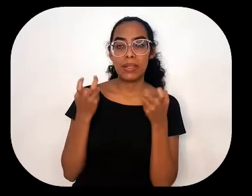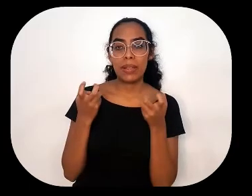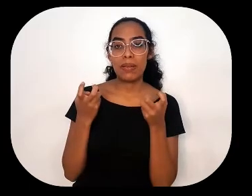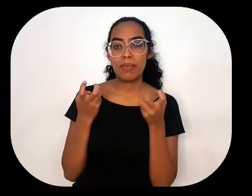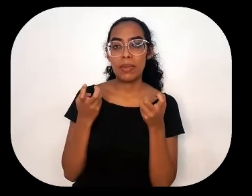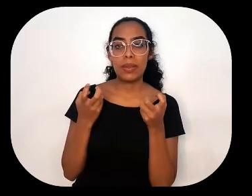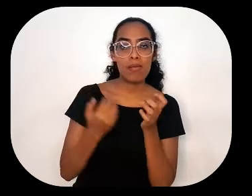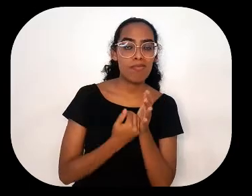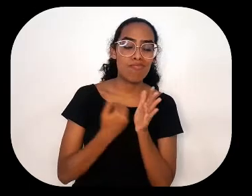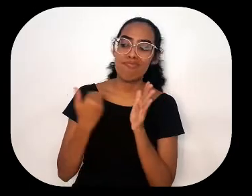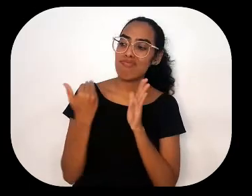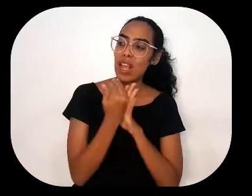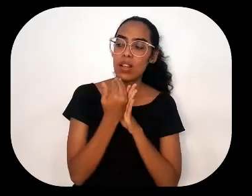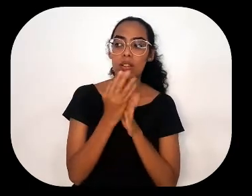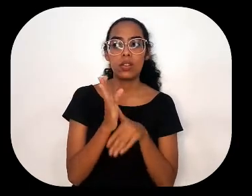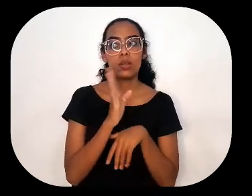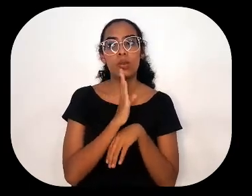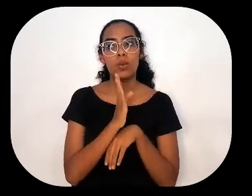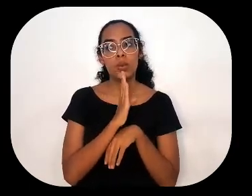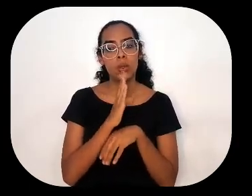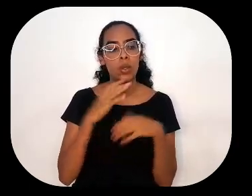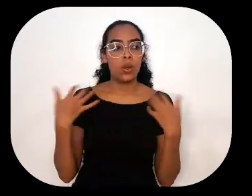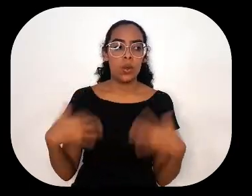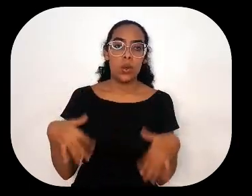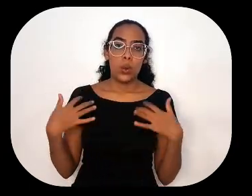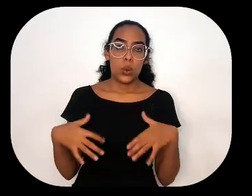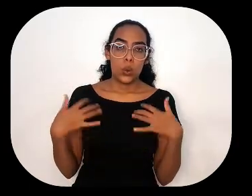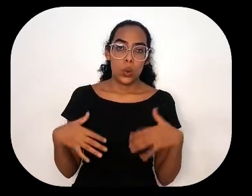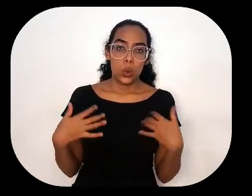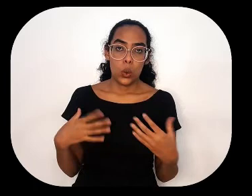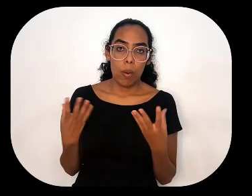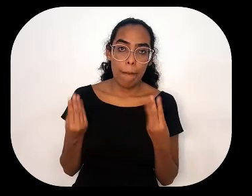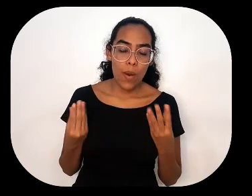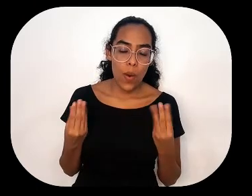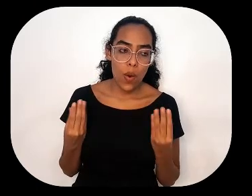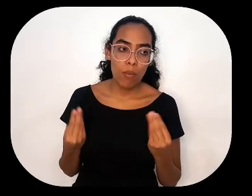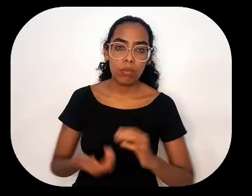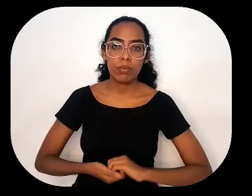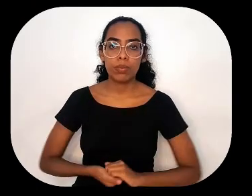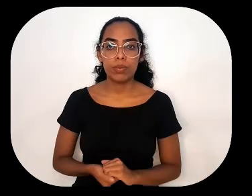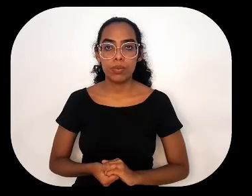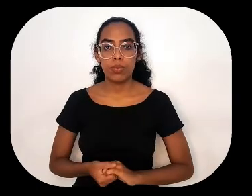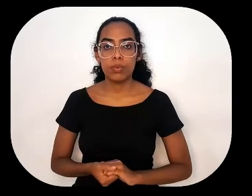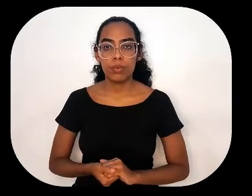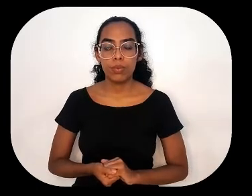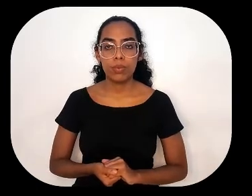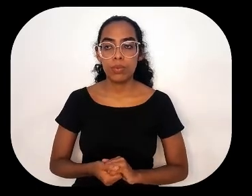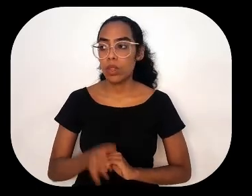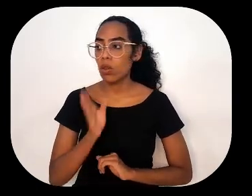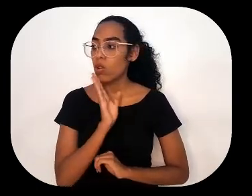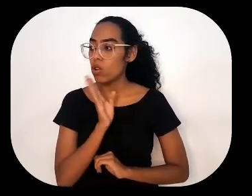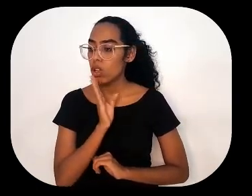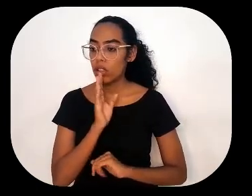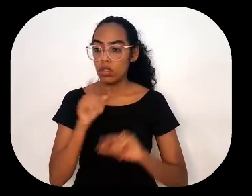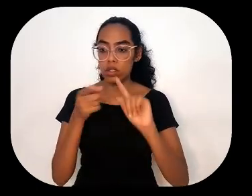é os romances as crônicas É de uma mulher que conhece muito o cotidiano da